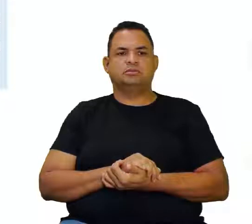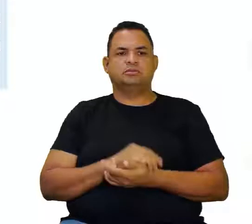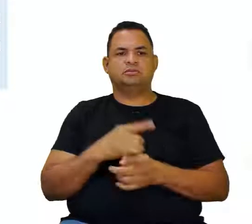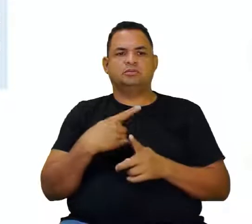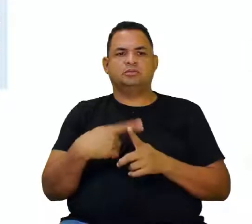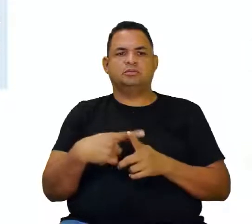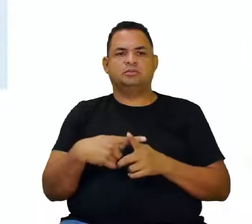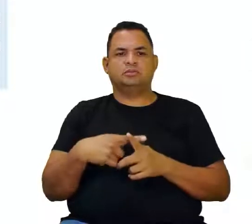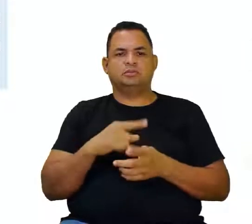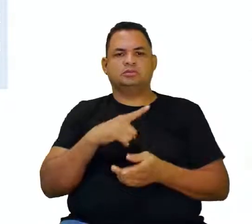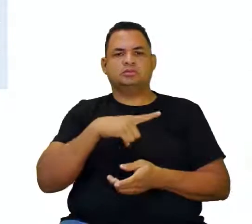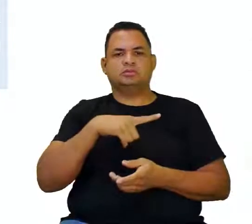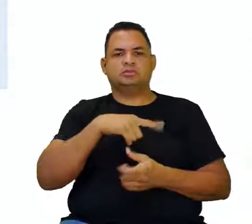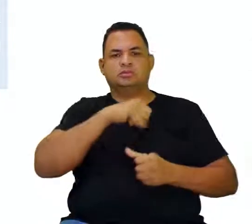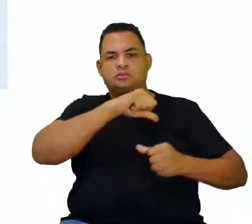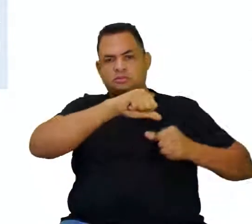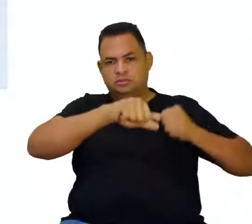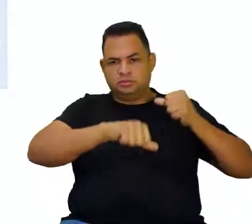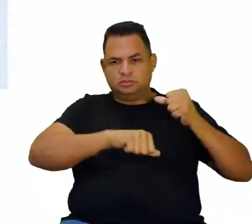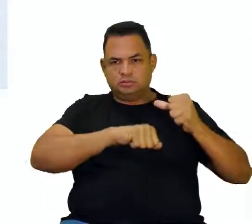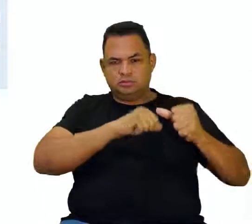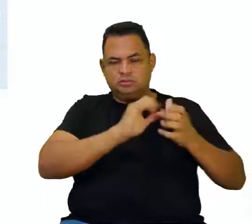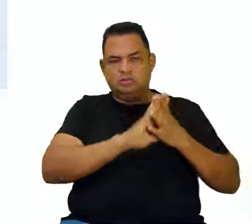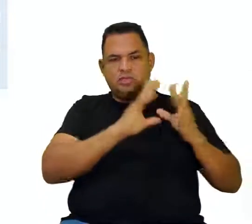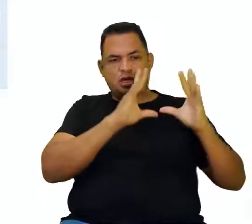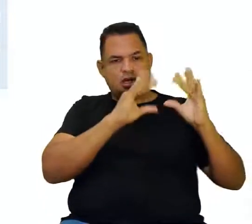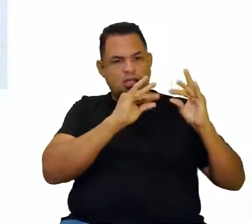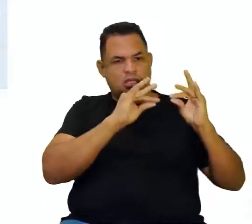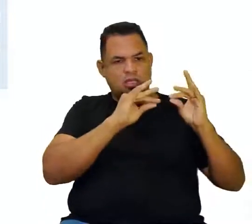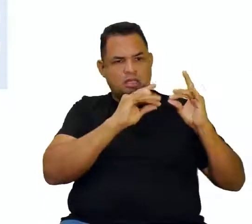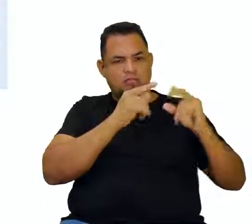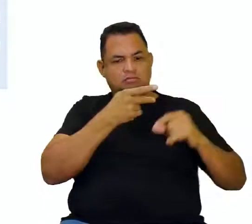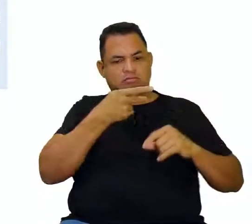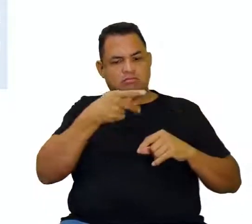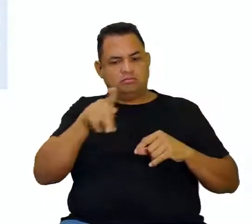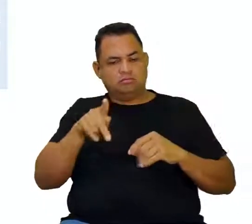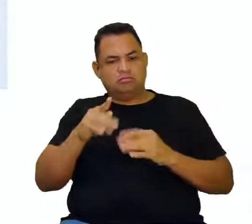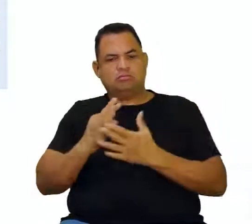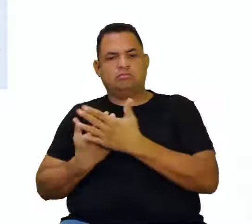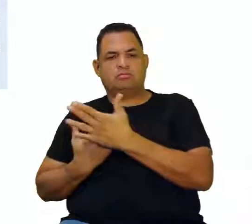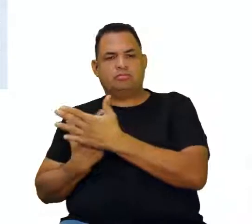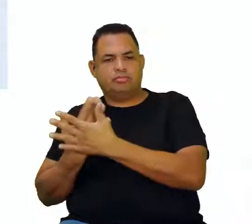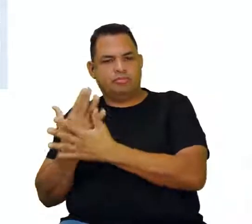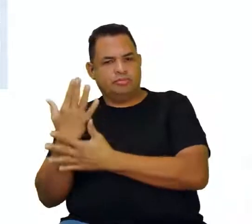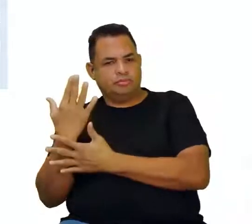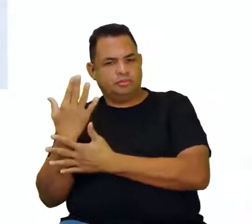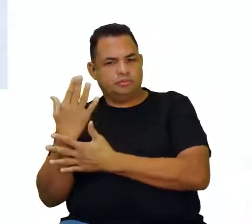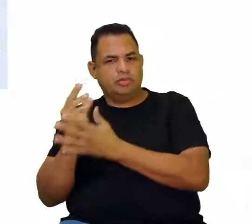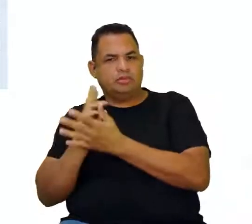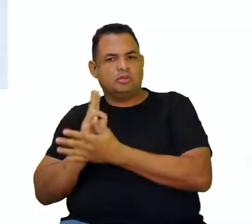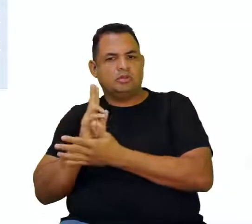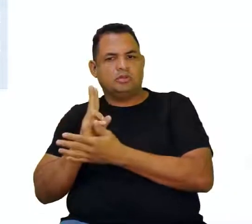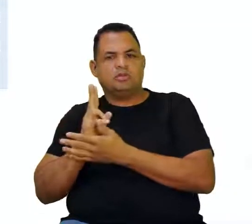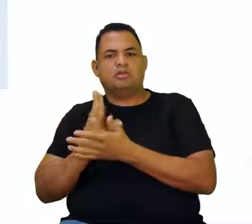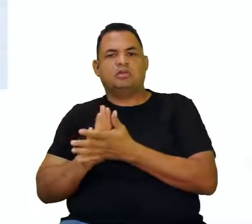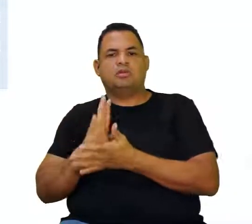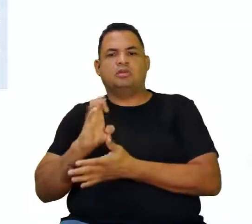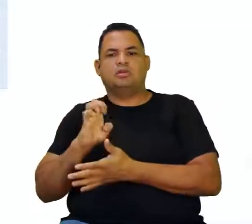na etapa 2 nós temos a mudança de fase do líquido para o vapor, o que é um